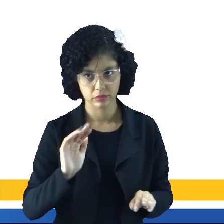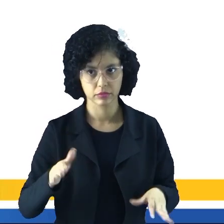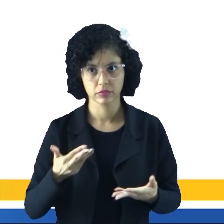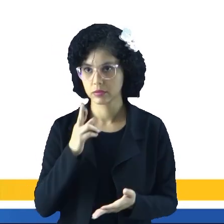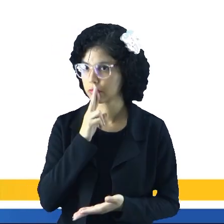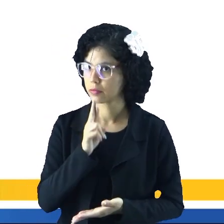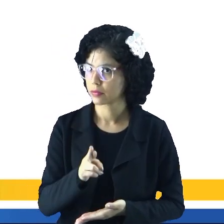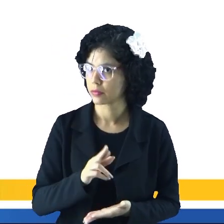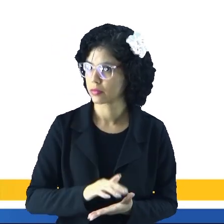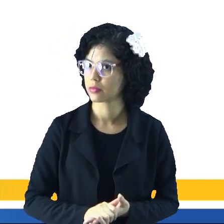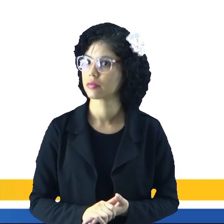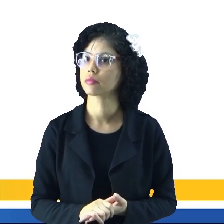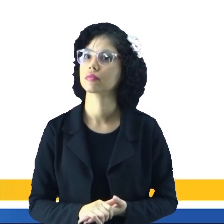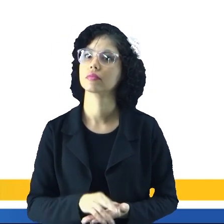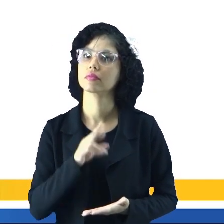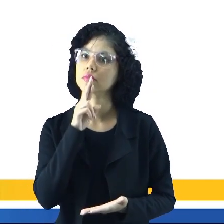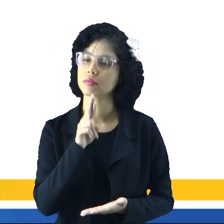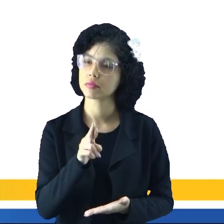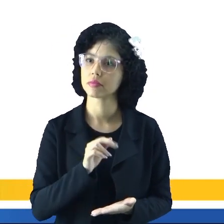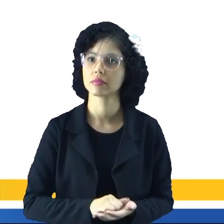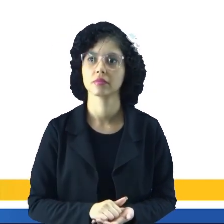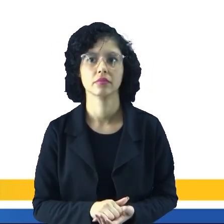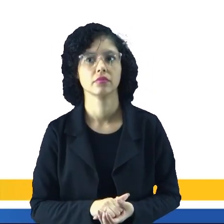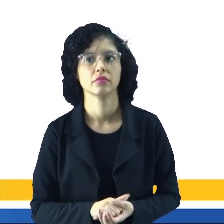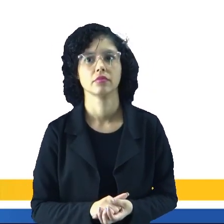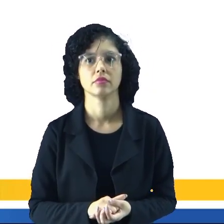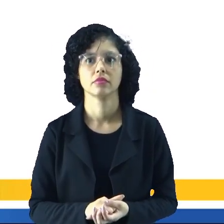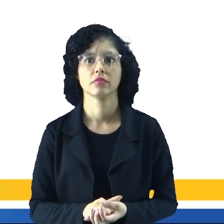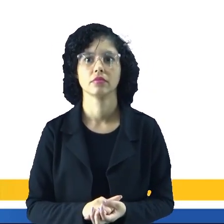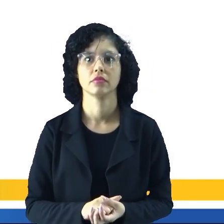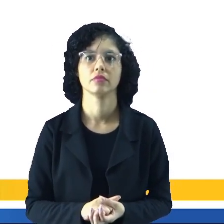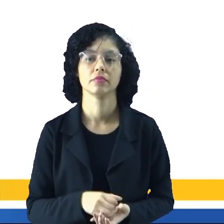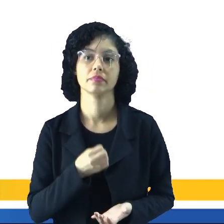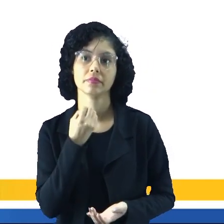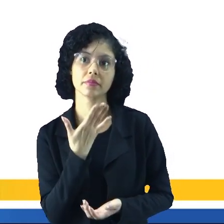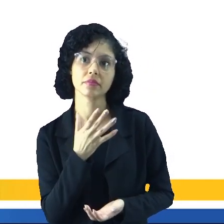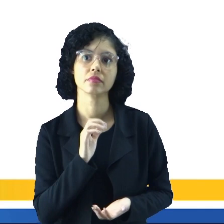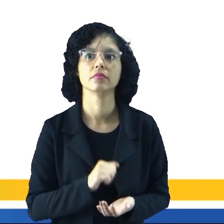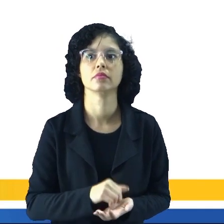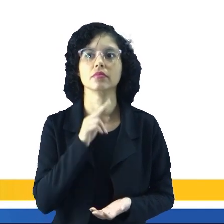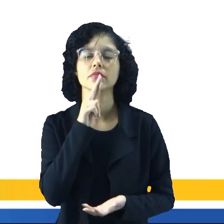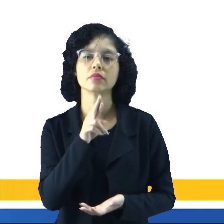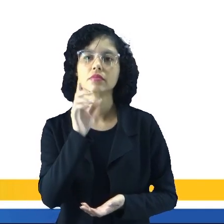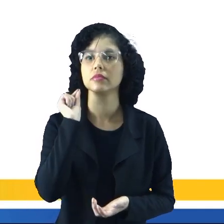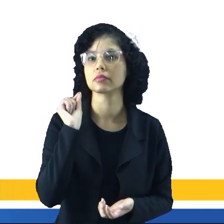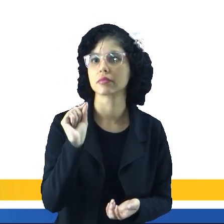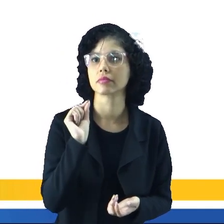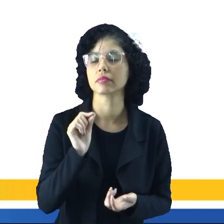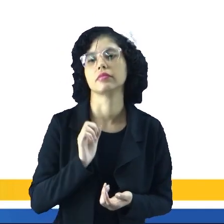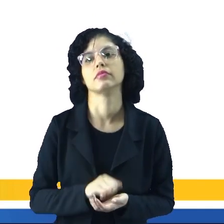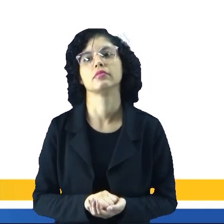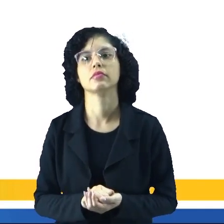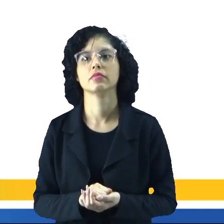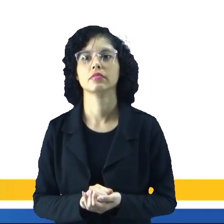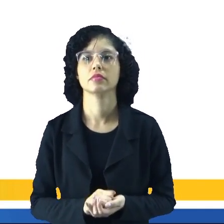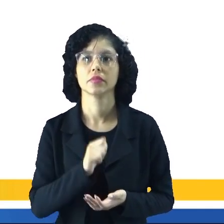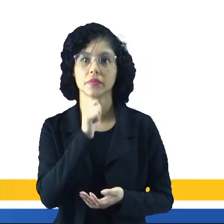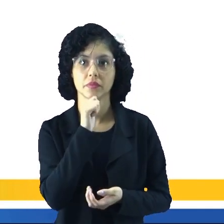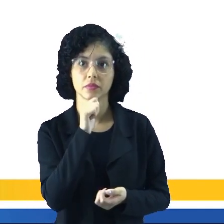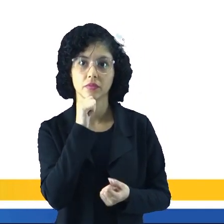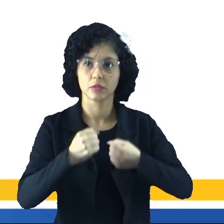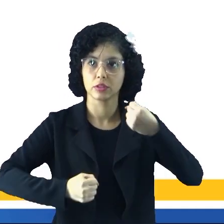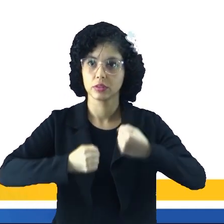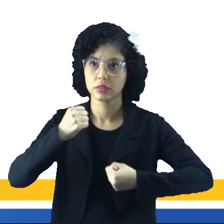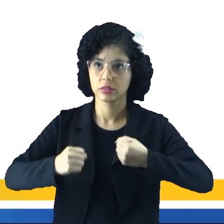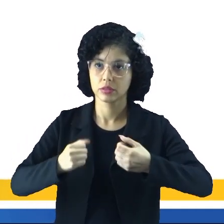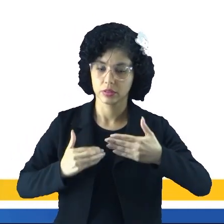resposta. Vamos lá então para a resolução dessa questão? Bem, a resolução diz o seguinte, que a carcaça do automóvel,